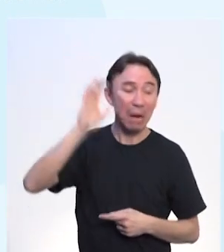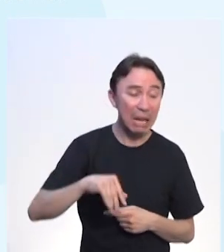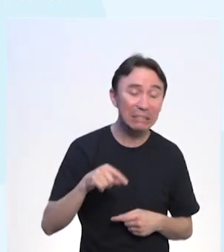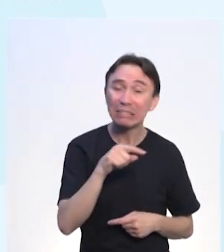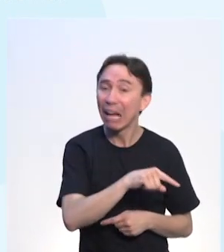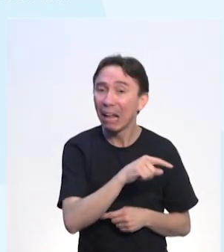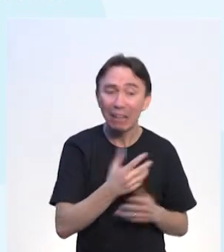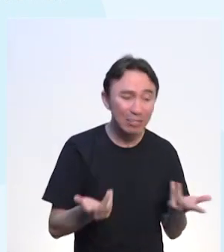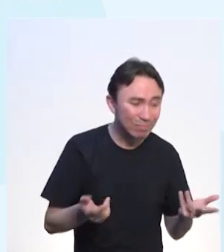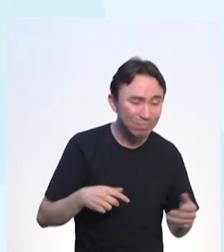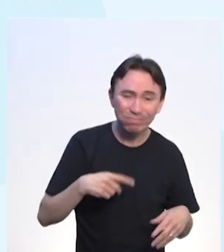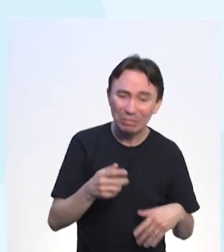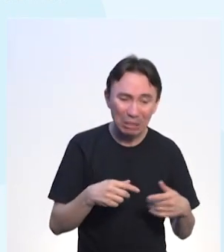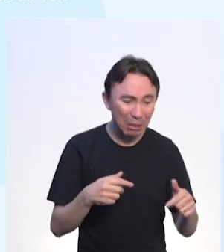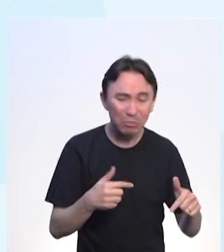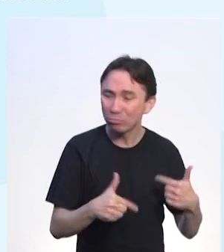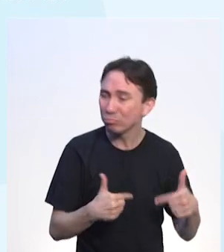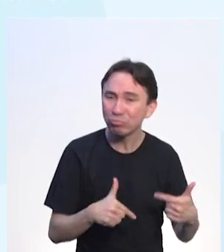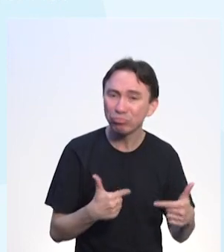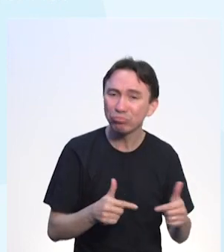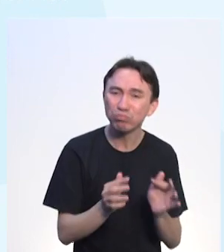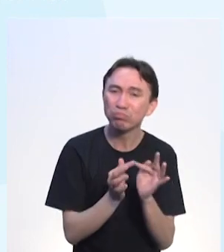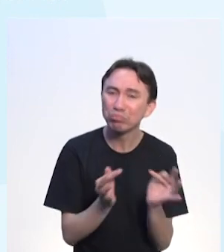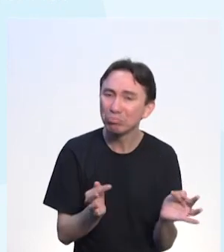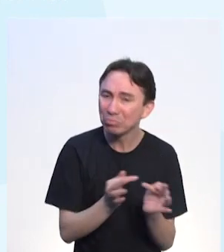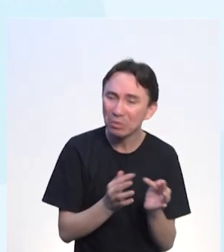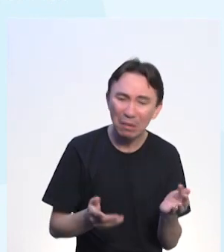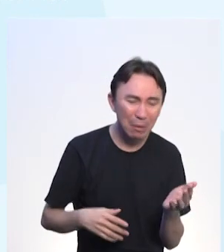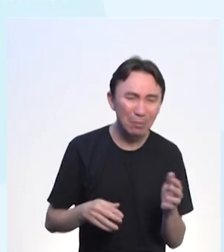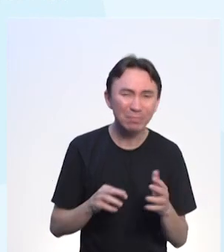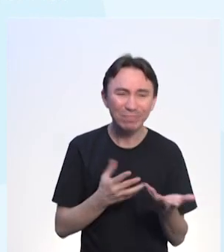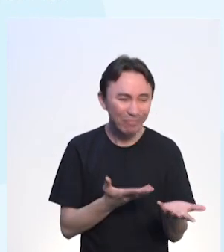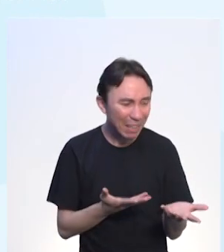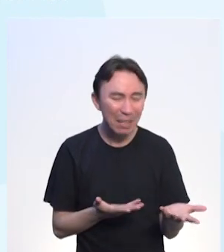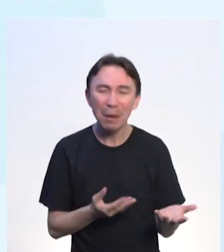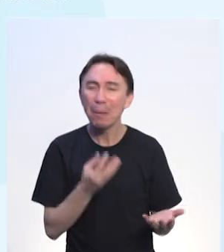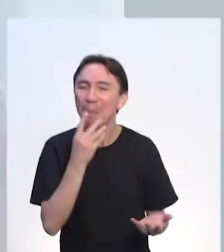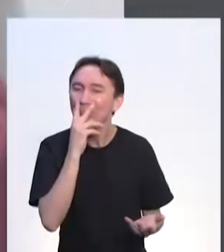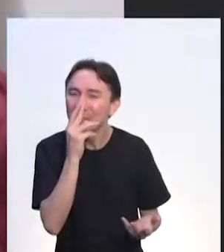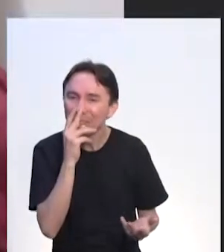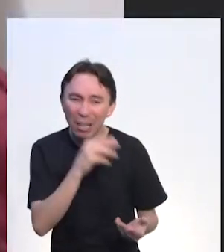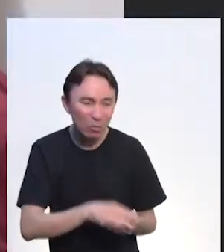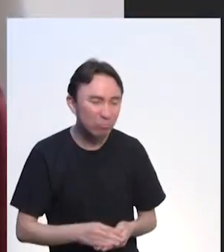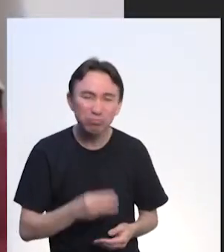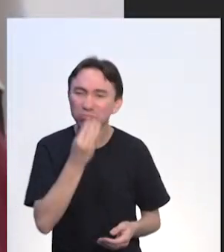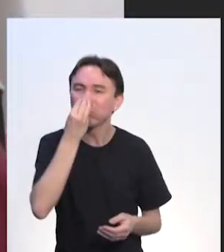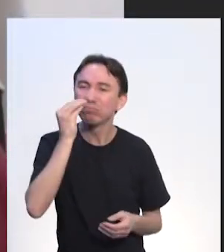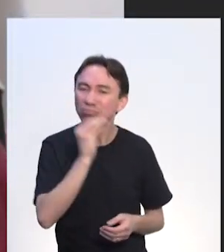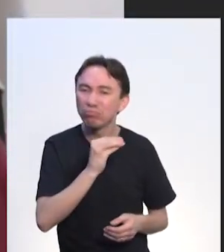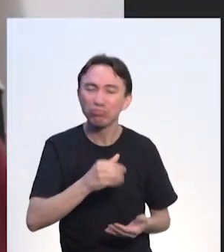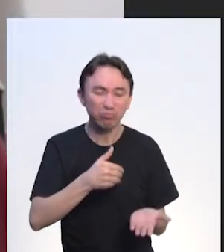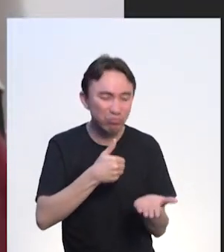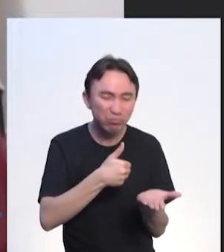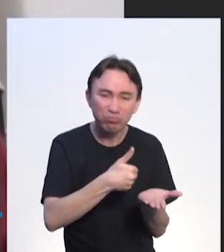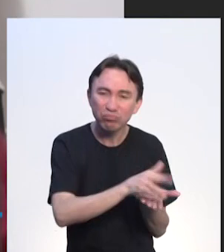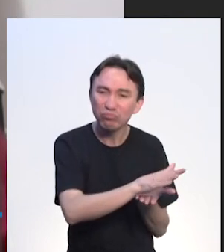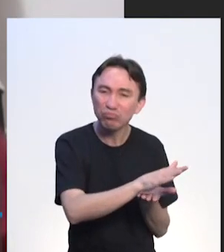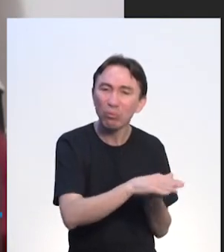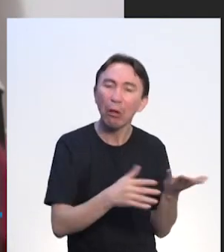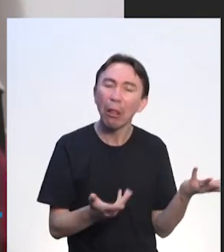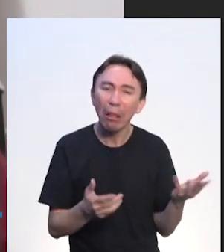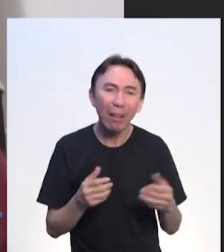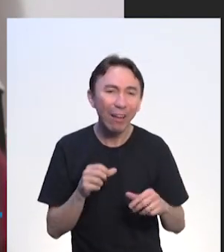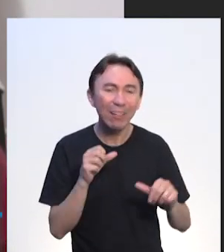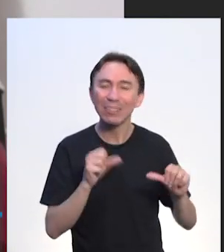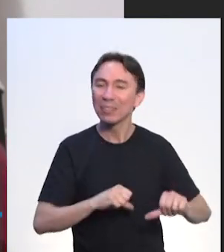Ou desempregada, sendo que a gente está desperdiçando um potencial que seria incrível. Né? Porque justamente a gente tem muito